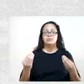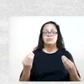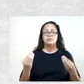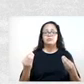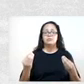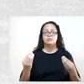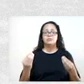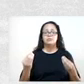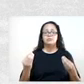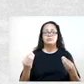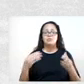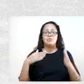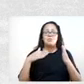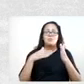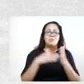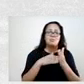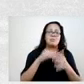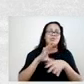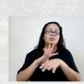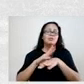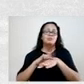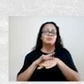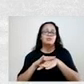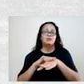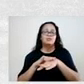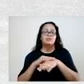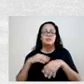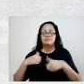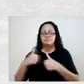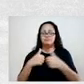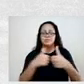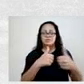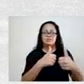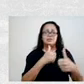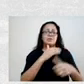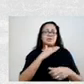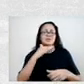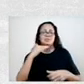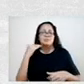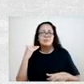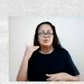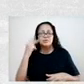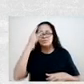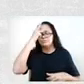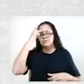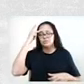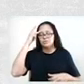de combater a peste negra, também levou a perseguições e mortes de inocentes.